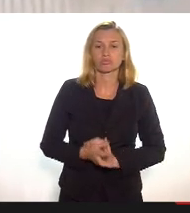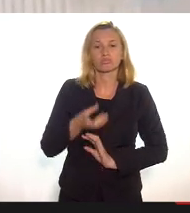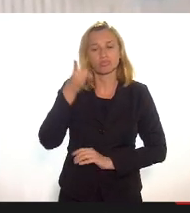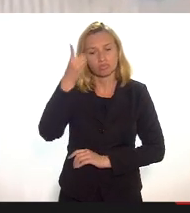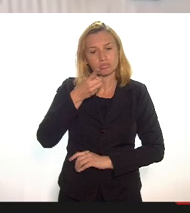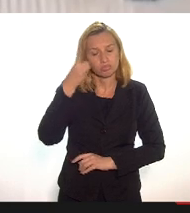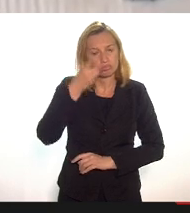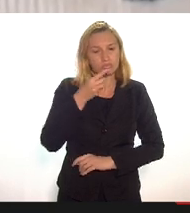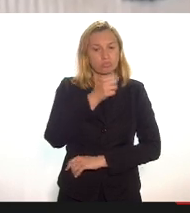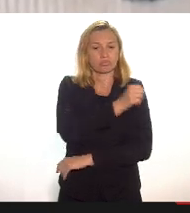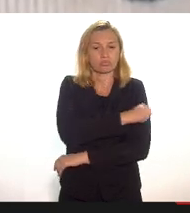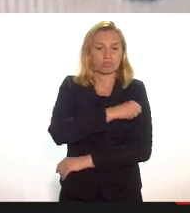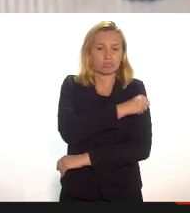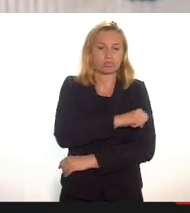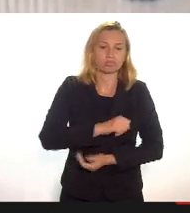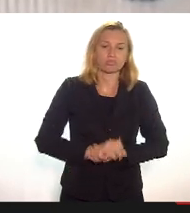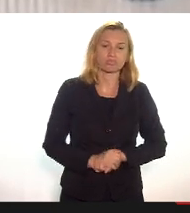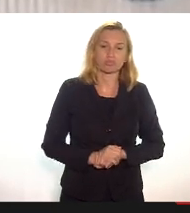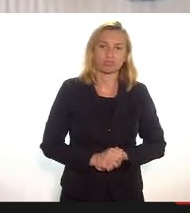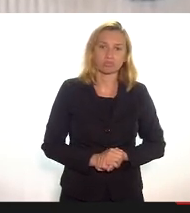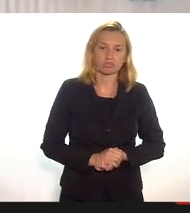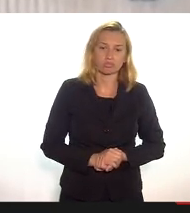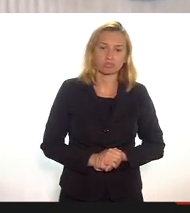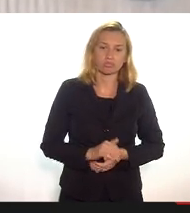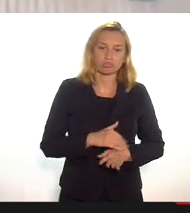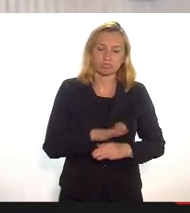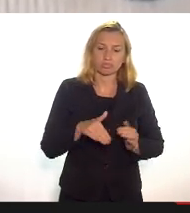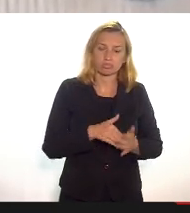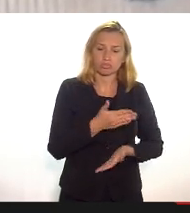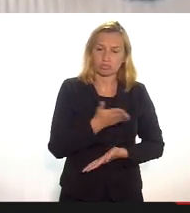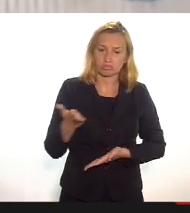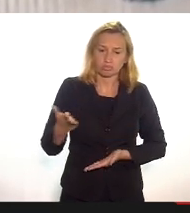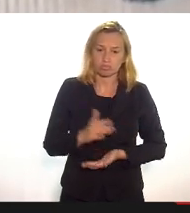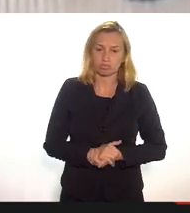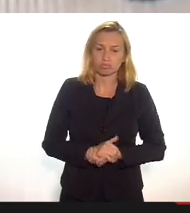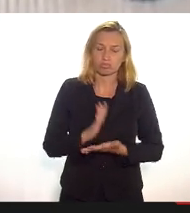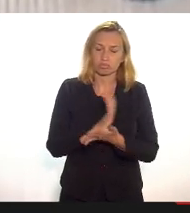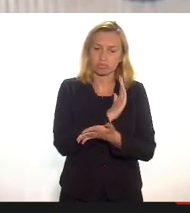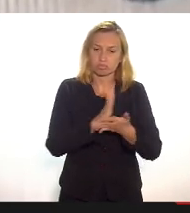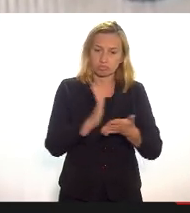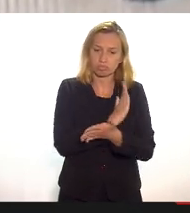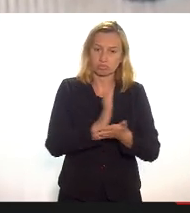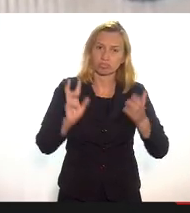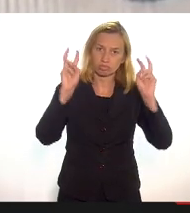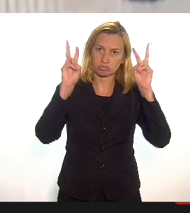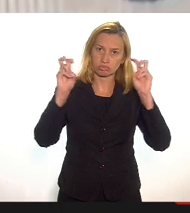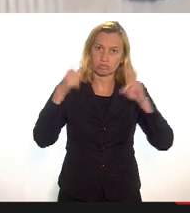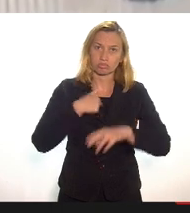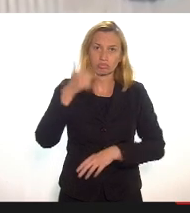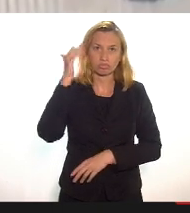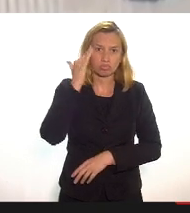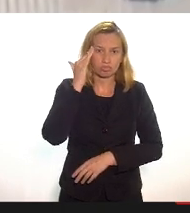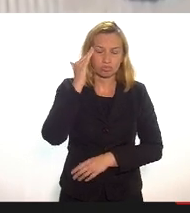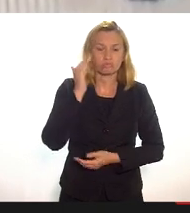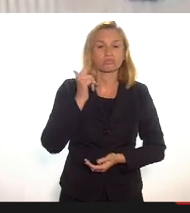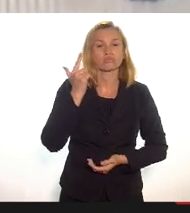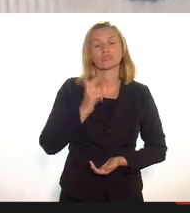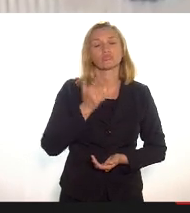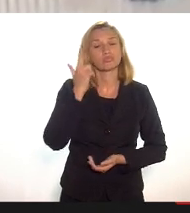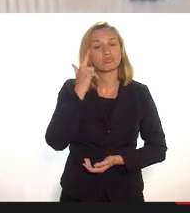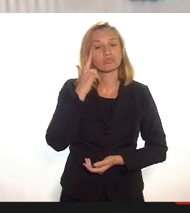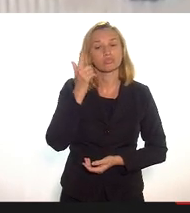deputada enfermeira Regiane, para essa e todos e todas aqui, algumas questões que eu penso serem